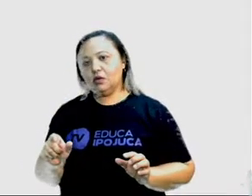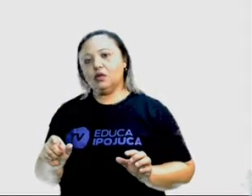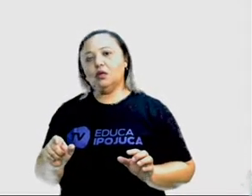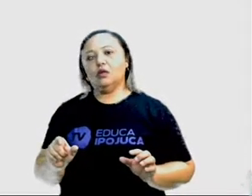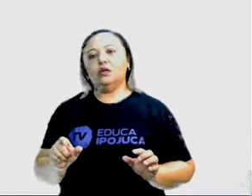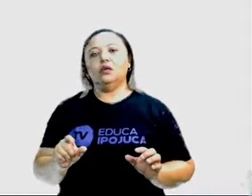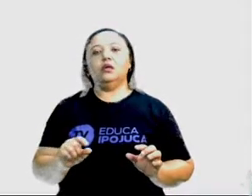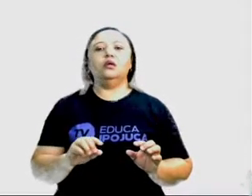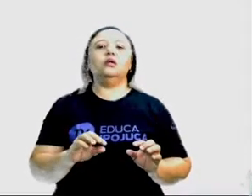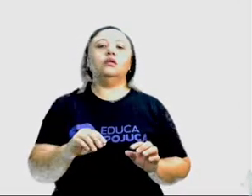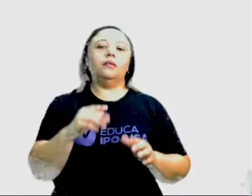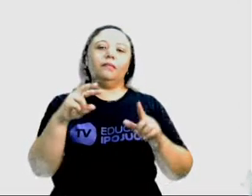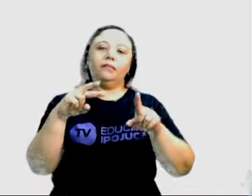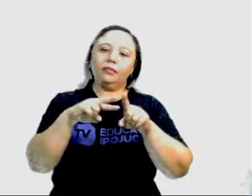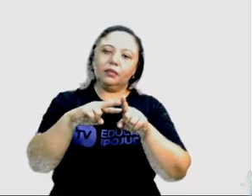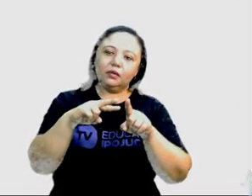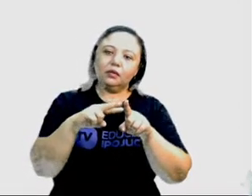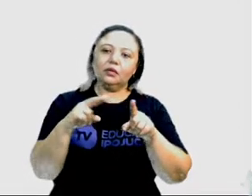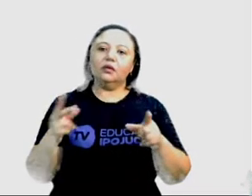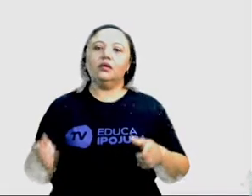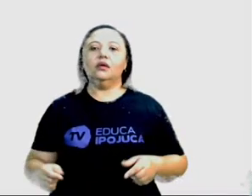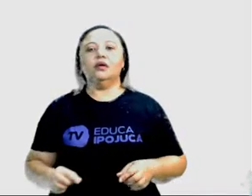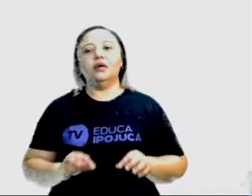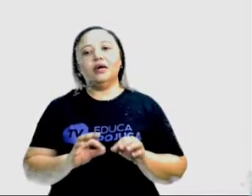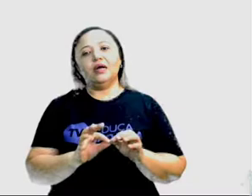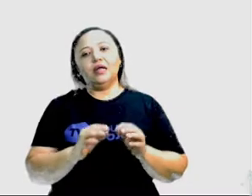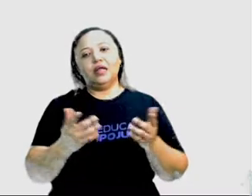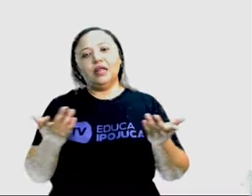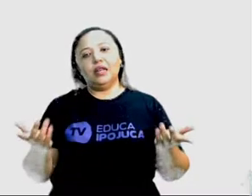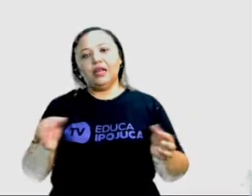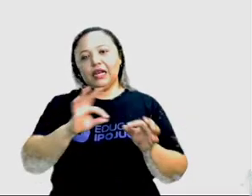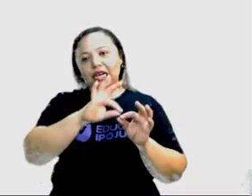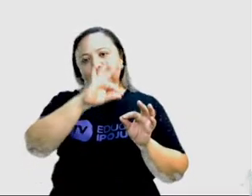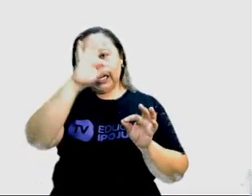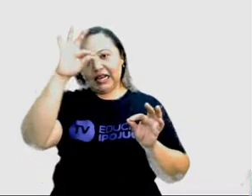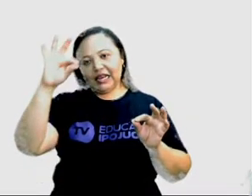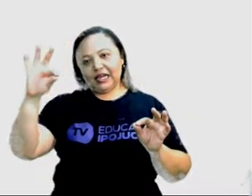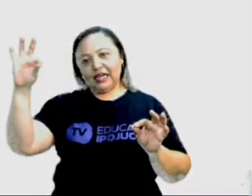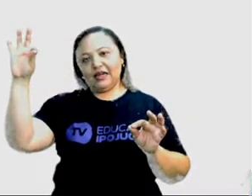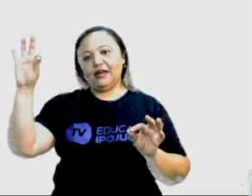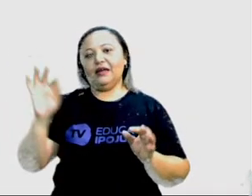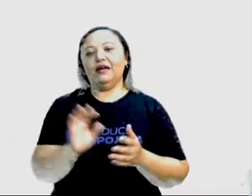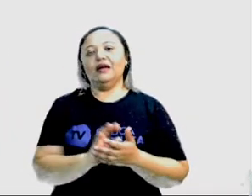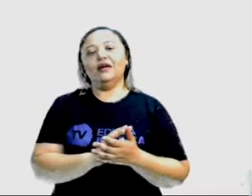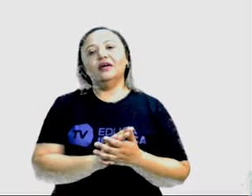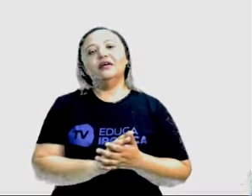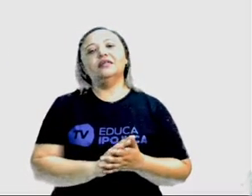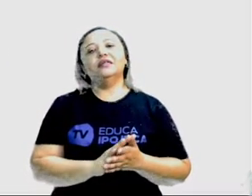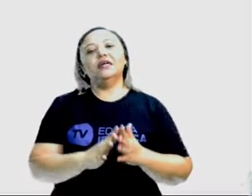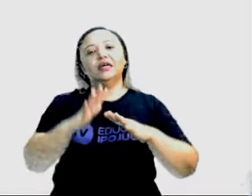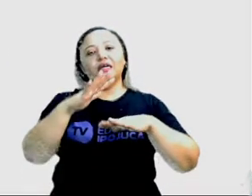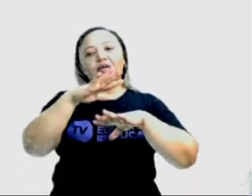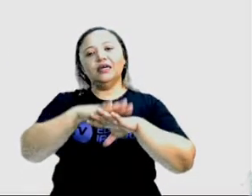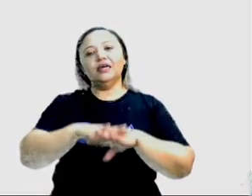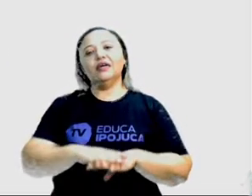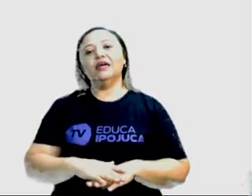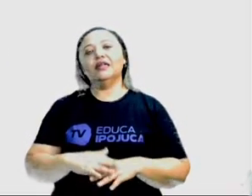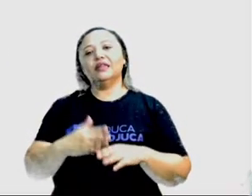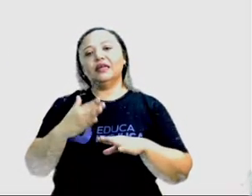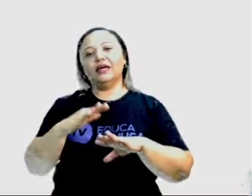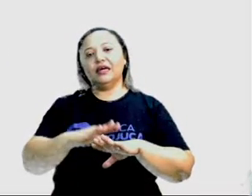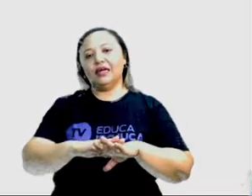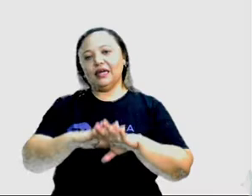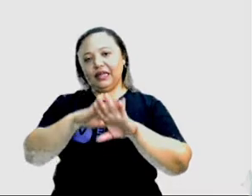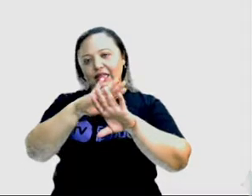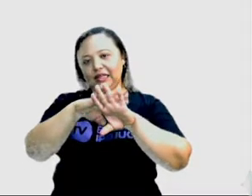barra, pizza, área, linha e rede. Veja que na aula passada a gente viu um